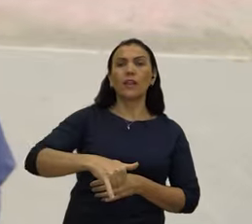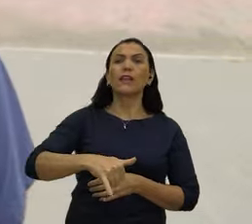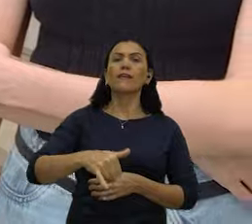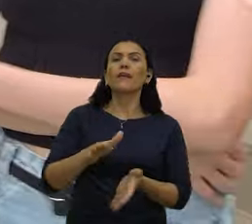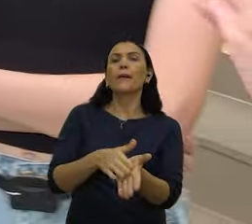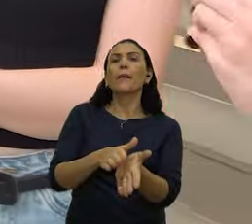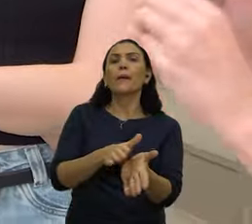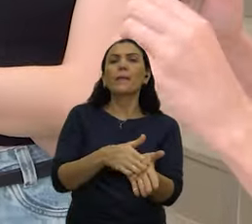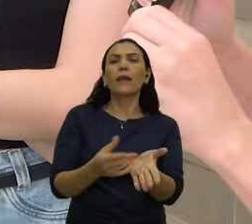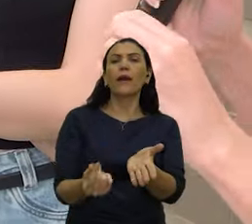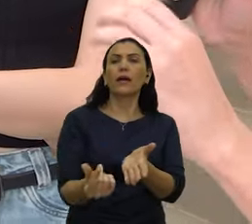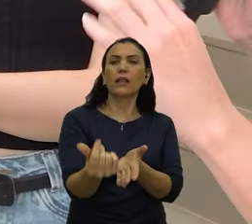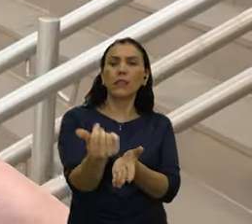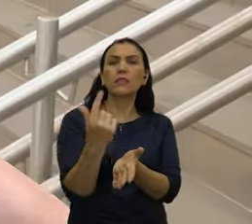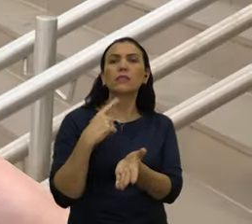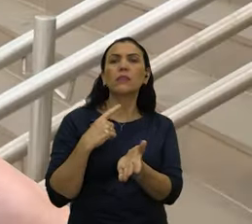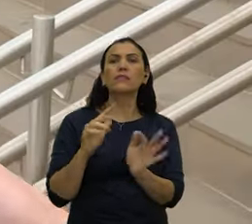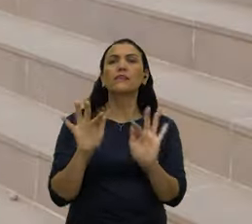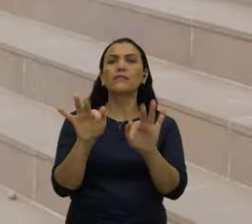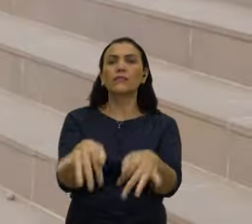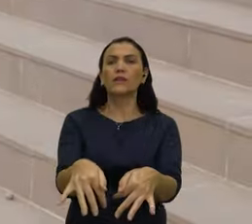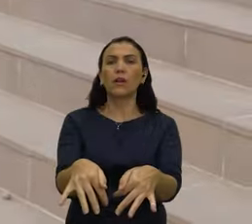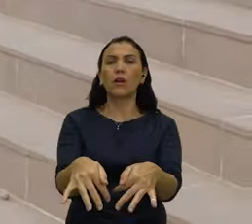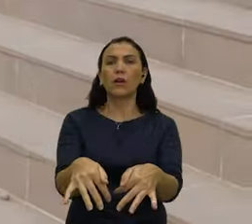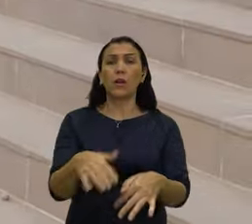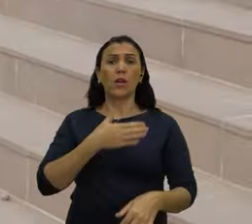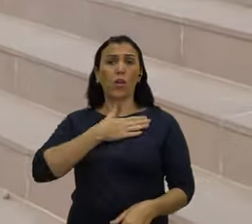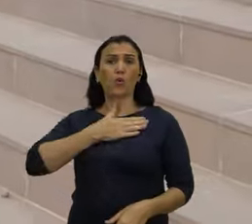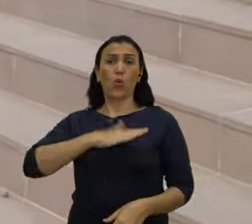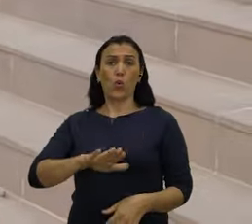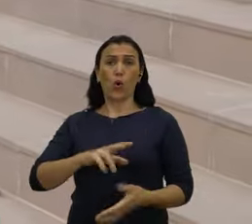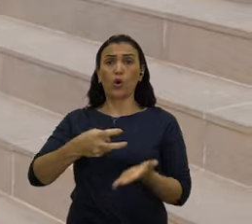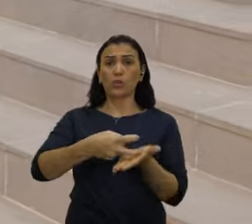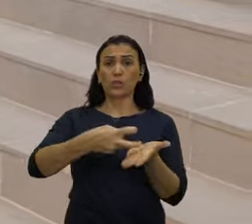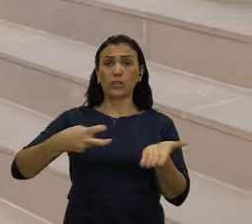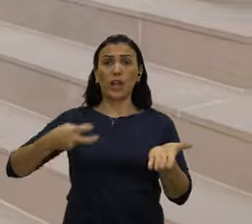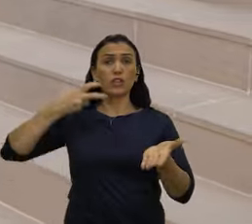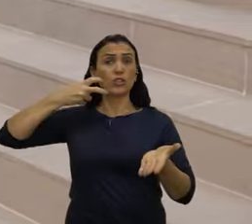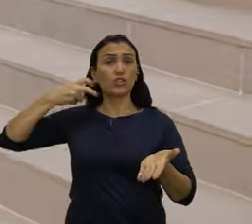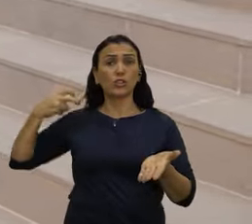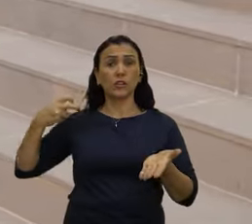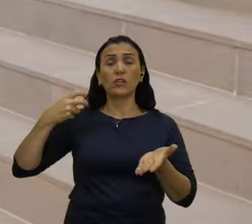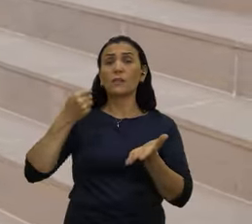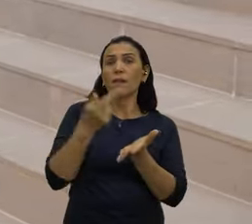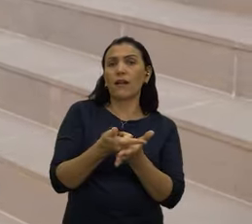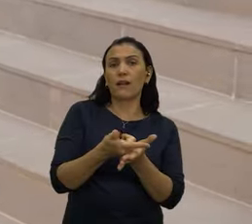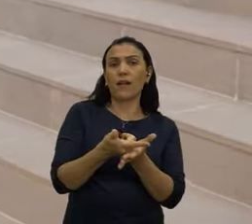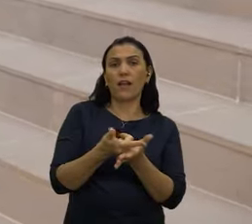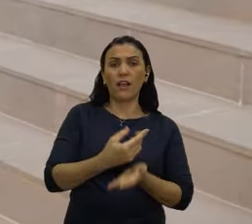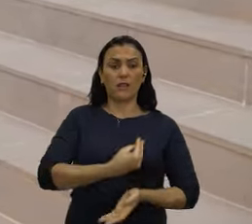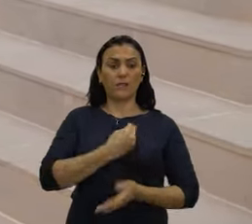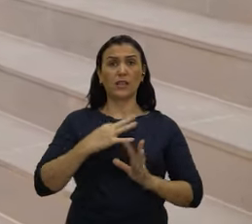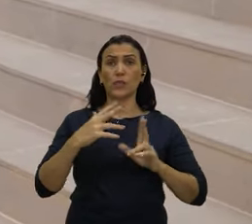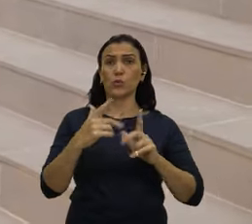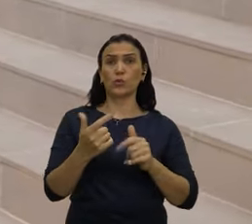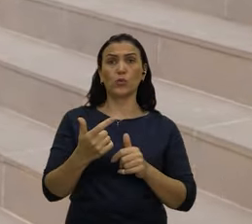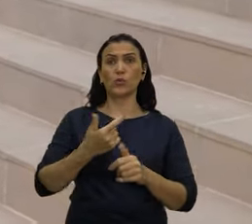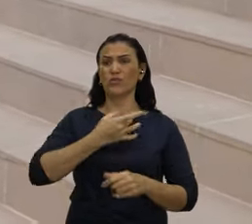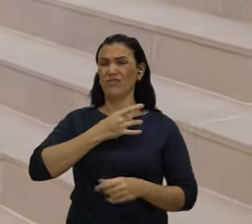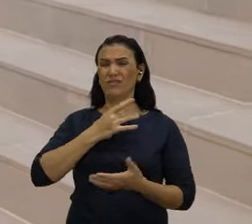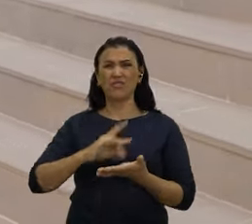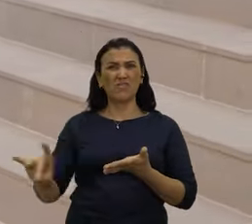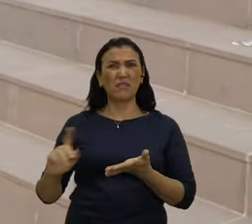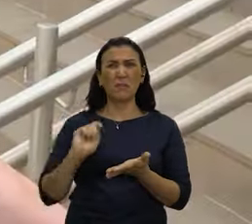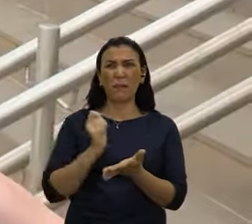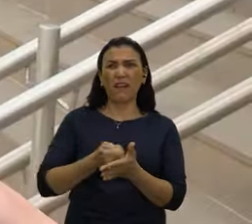pelas conexões até chegar ao destino final? Ninguém gosta de pagar taxa nenhuma, né? Não só sobre viagem, mas na vida como um todo. Acho que ninguém gosta